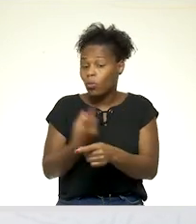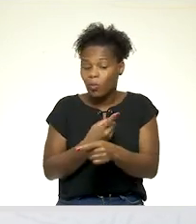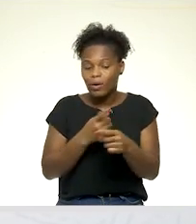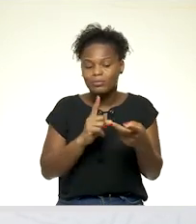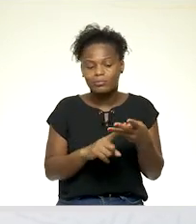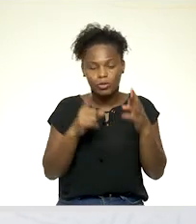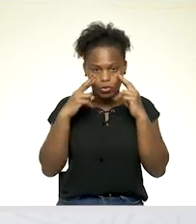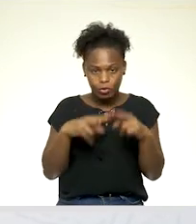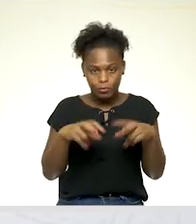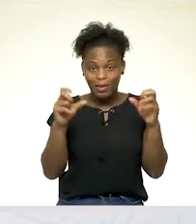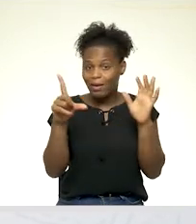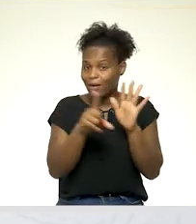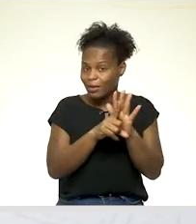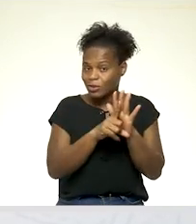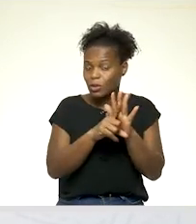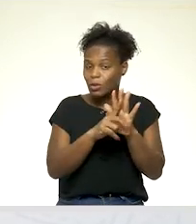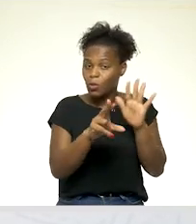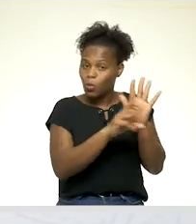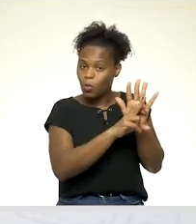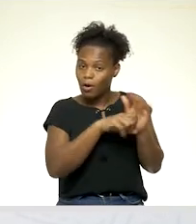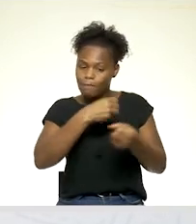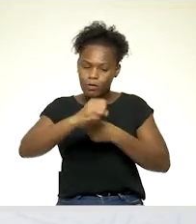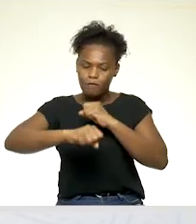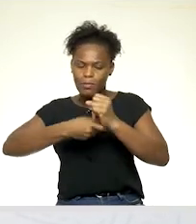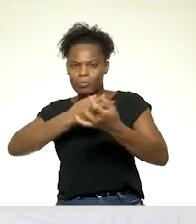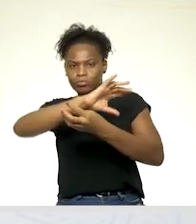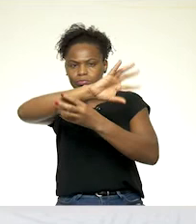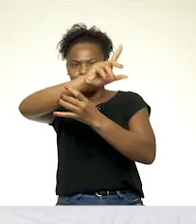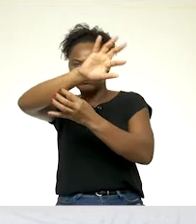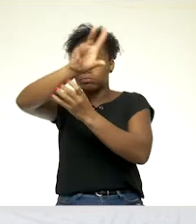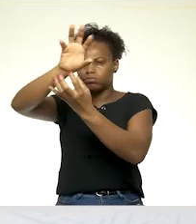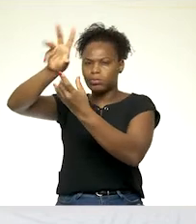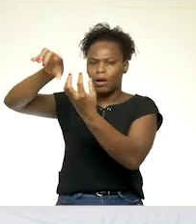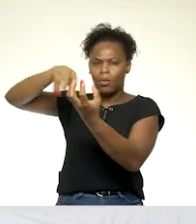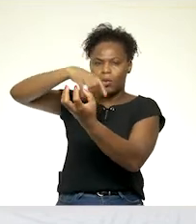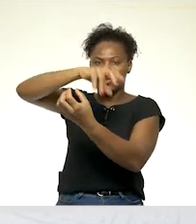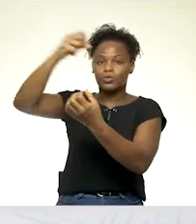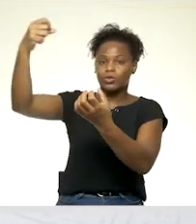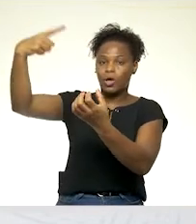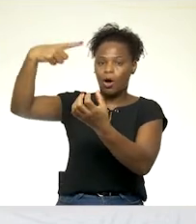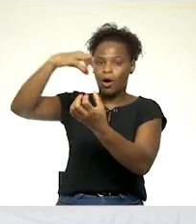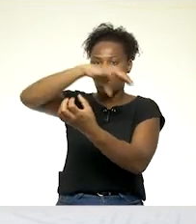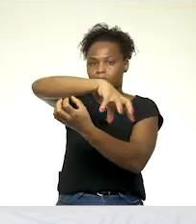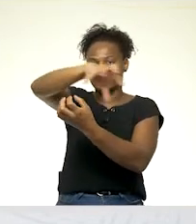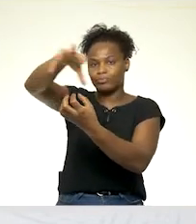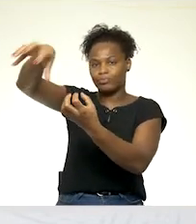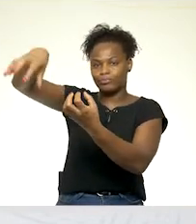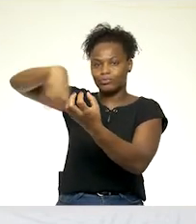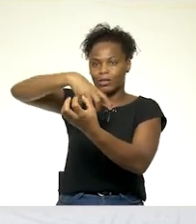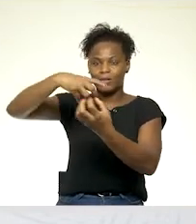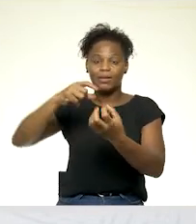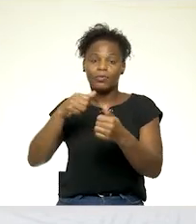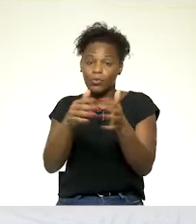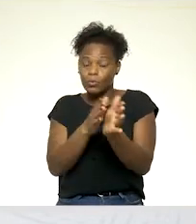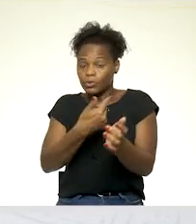a descoberta das leis que regulam o movimento dos planetas em torno do Sol. Nós todos conhecemos essas